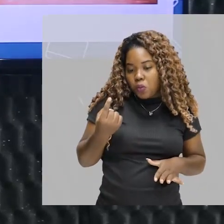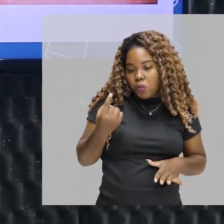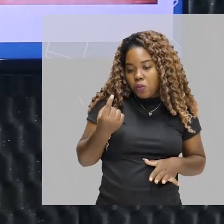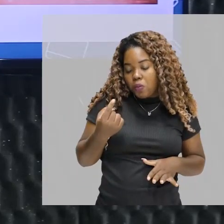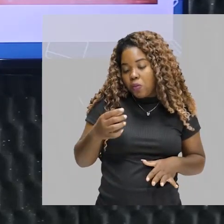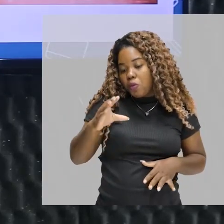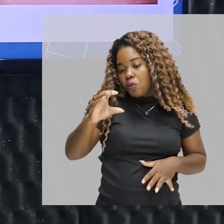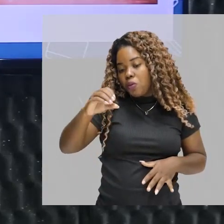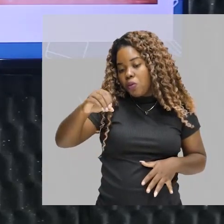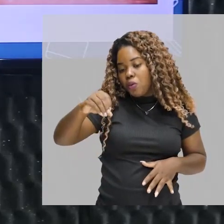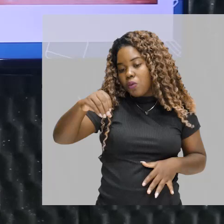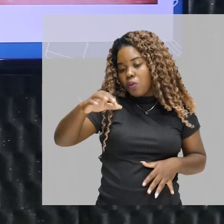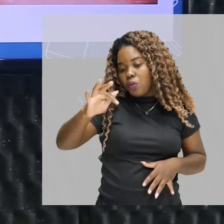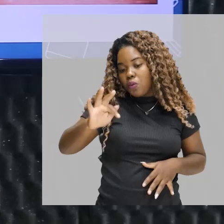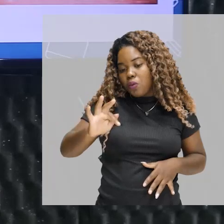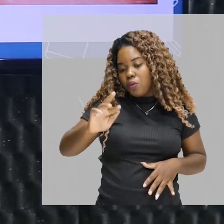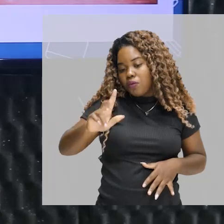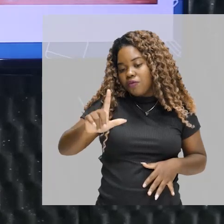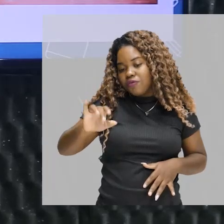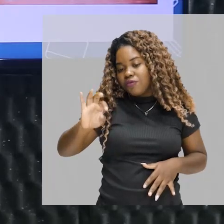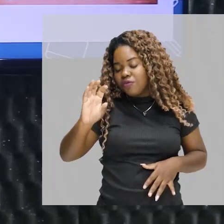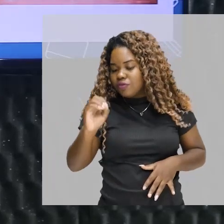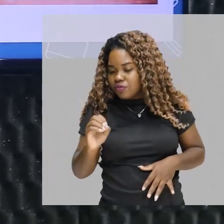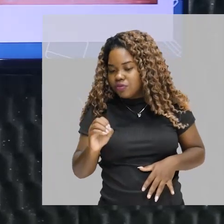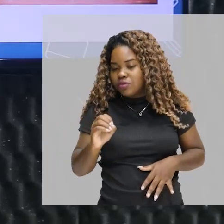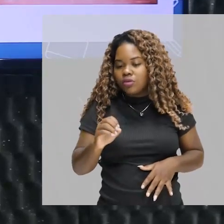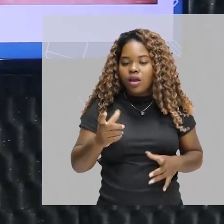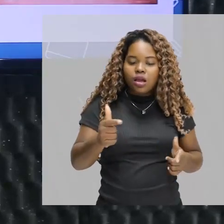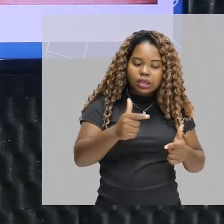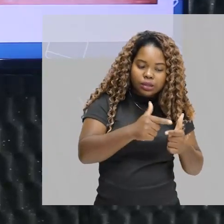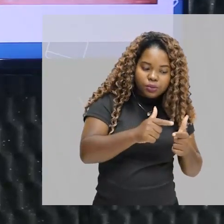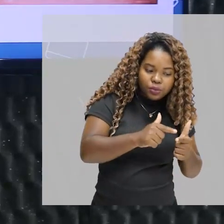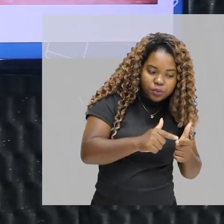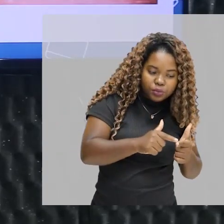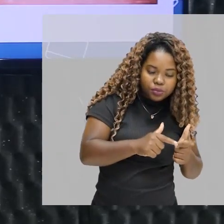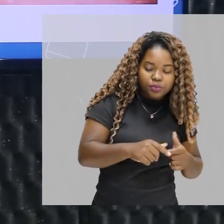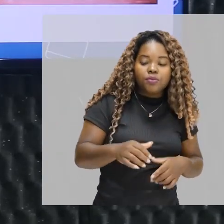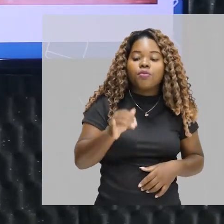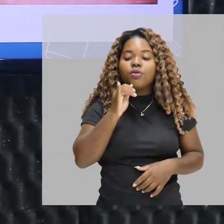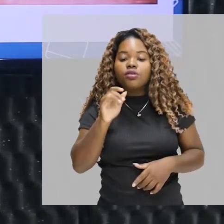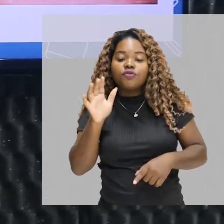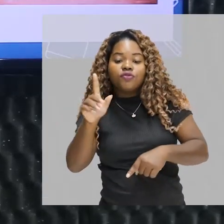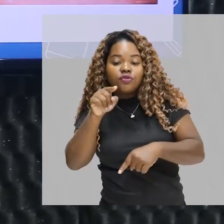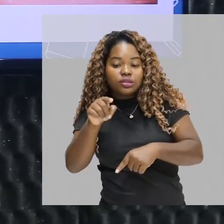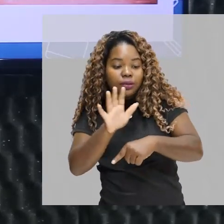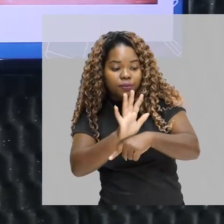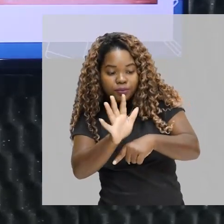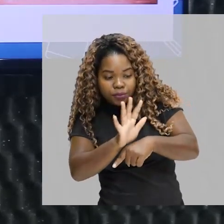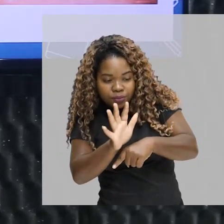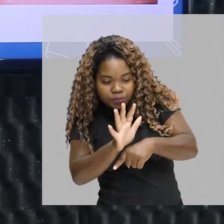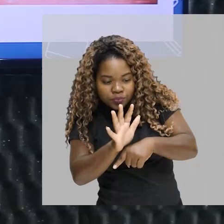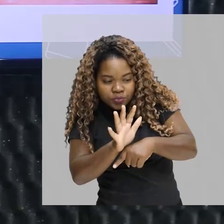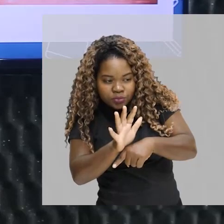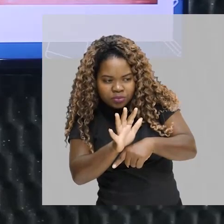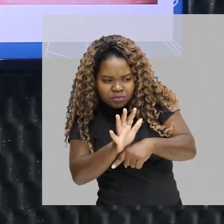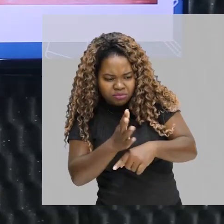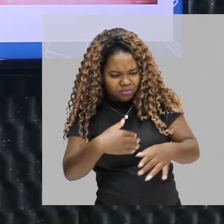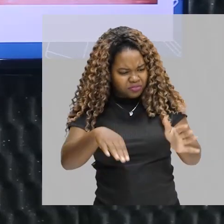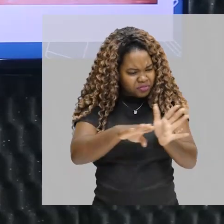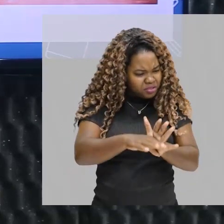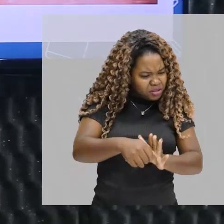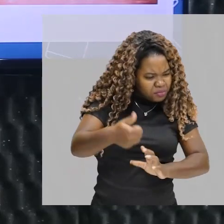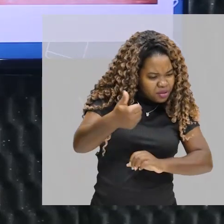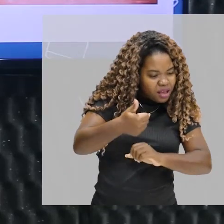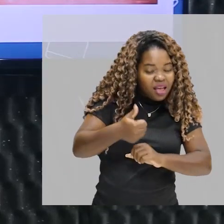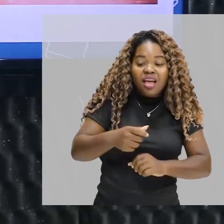conflito. O que é o conflito? É aquela situação que quando você, por exemplo, você está assistindo a um filme, será que ele vai conseguir chegar primeiro? Aí